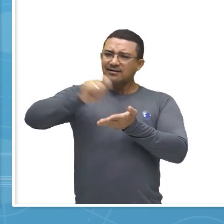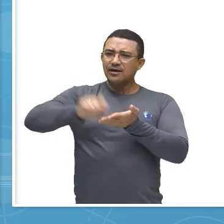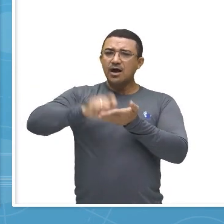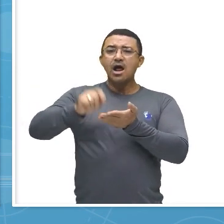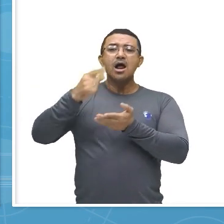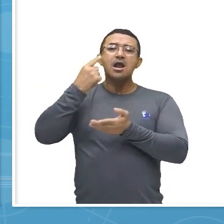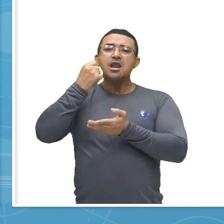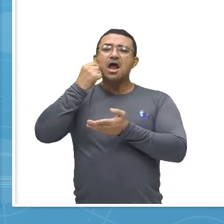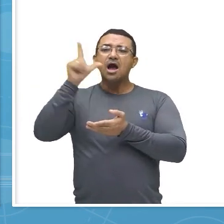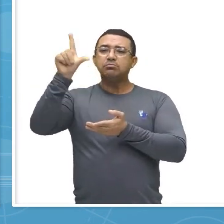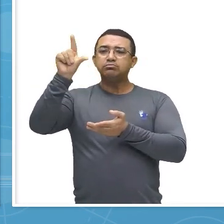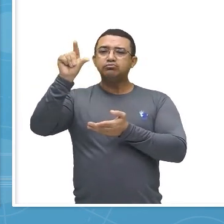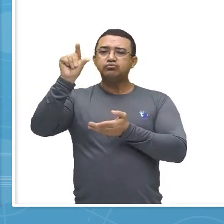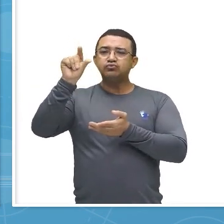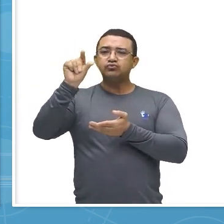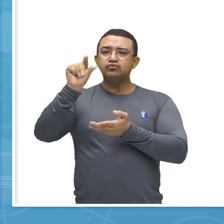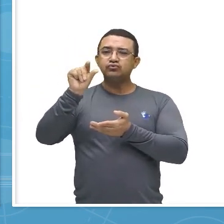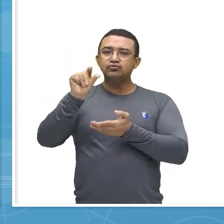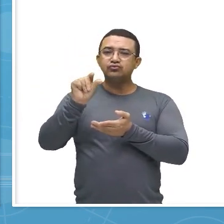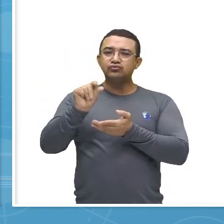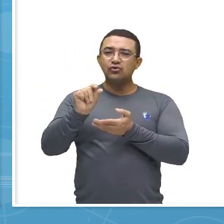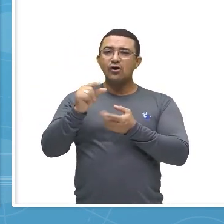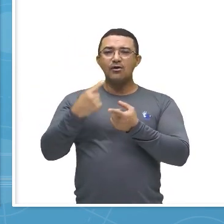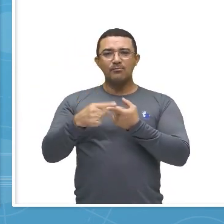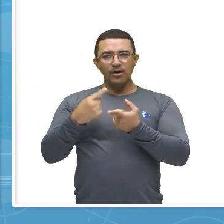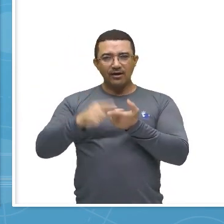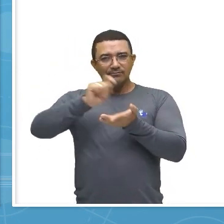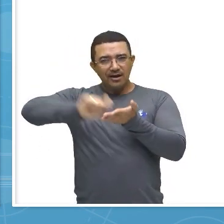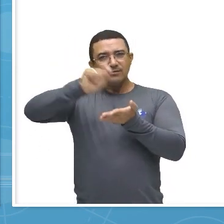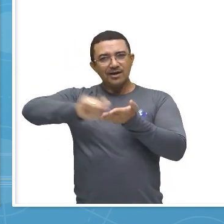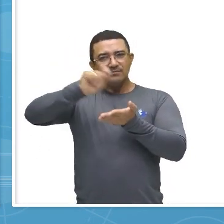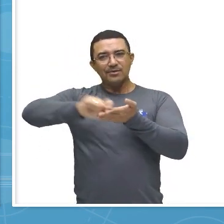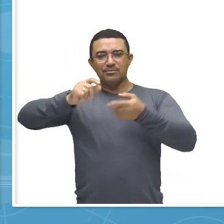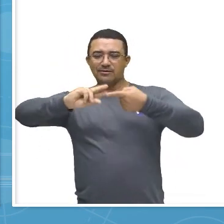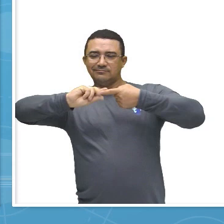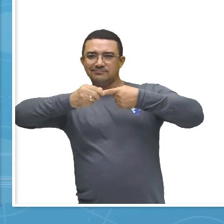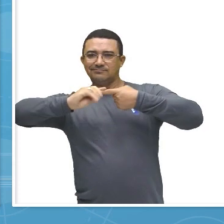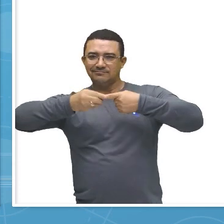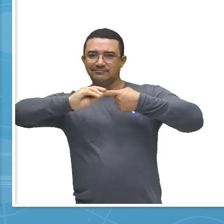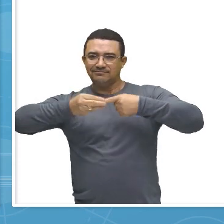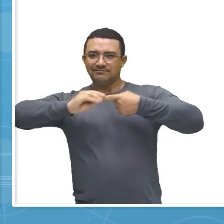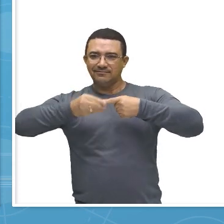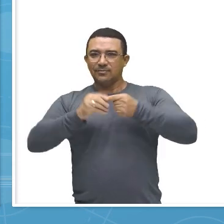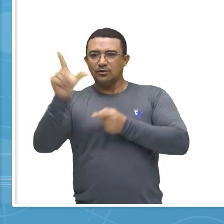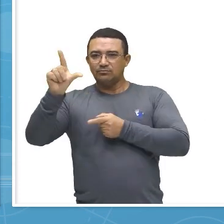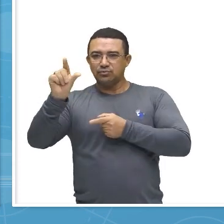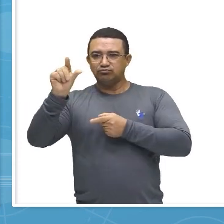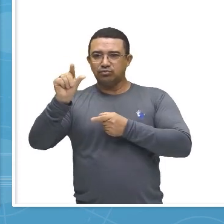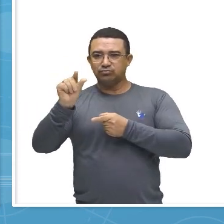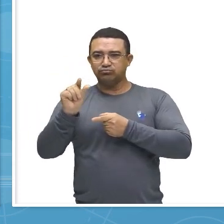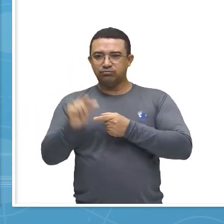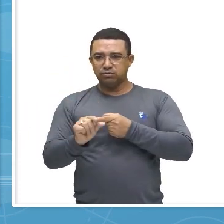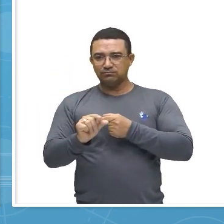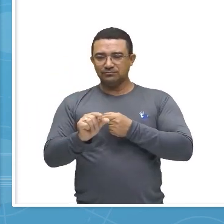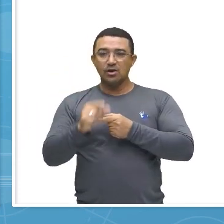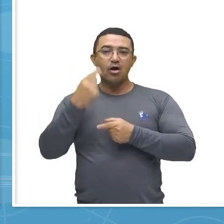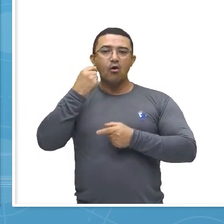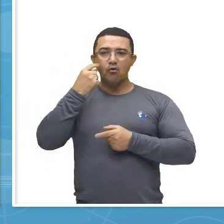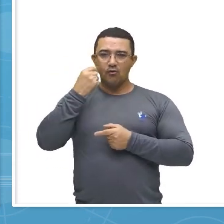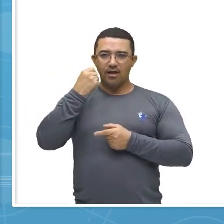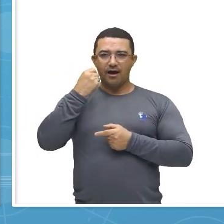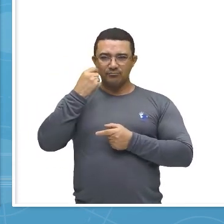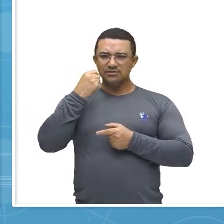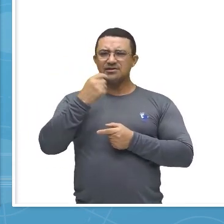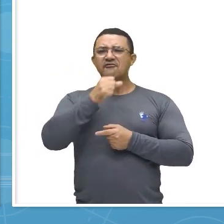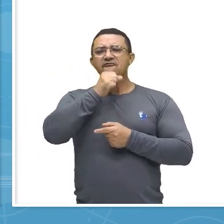fiquei, porque muito vivi. O personagem do texto retratado nessa frase é o lápis velho e